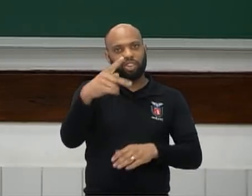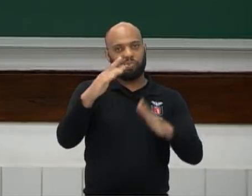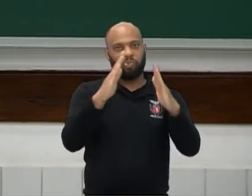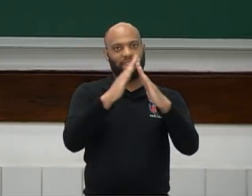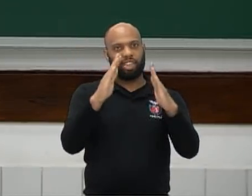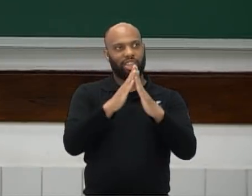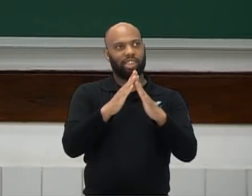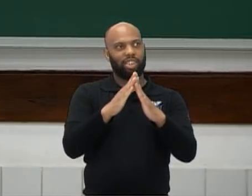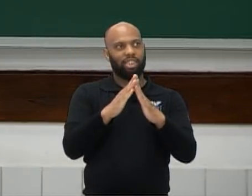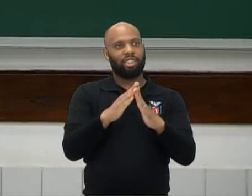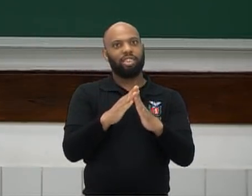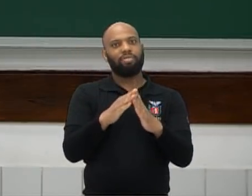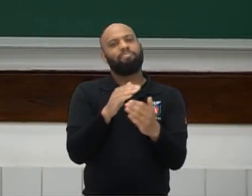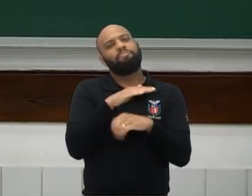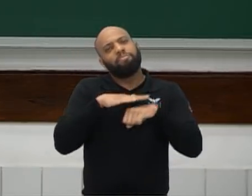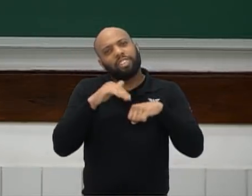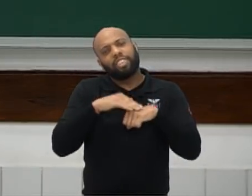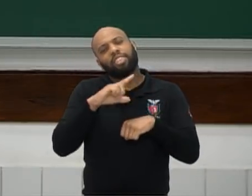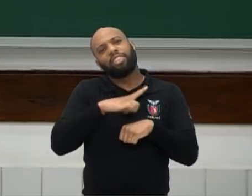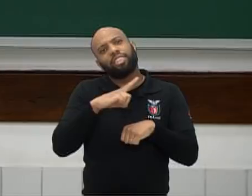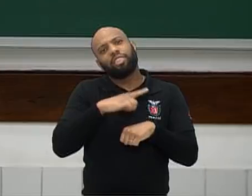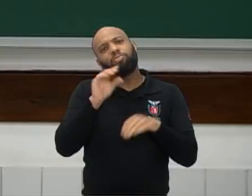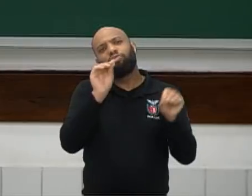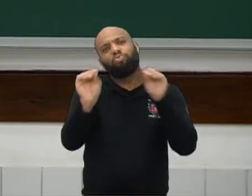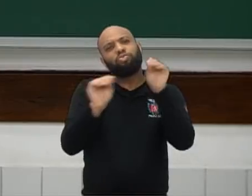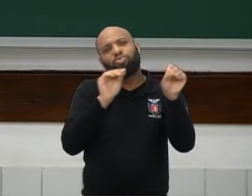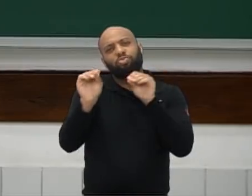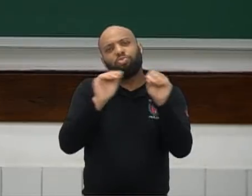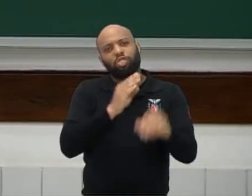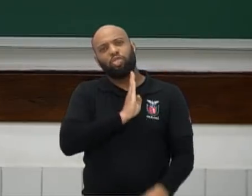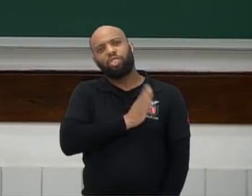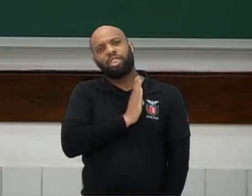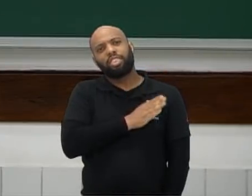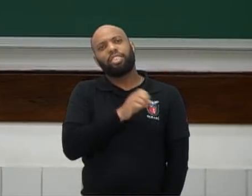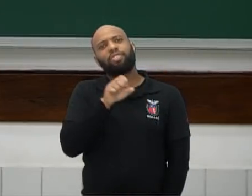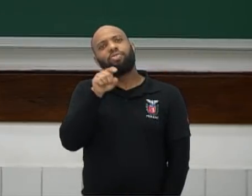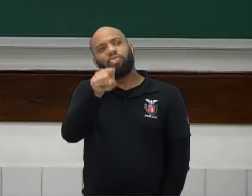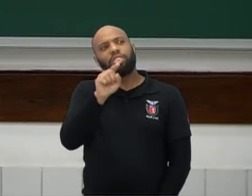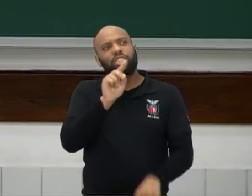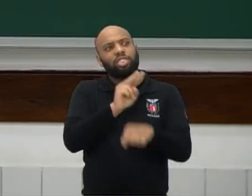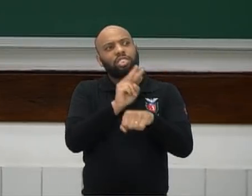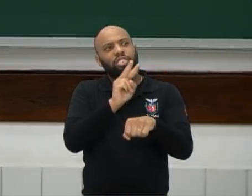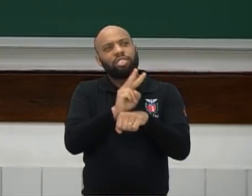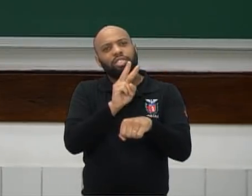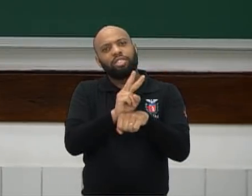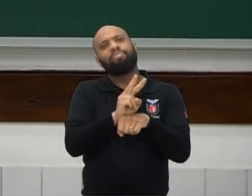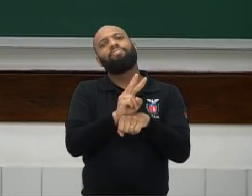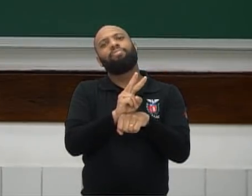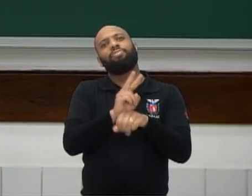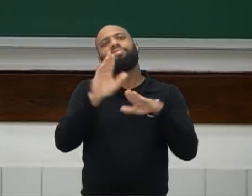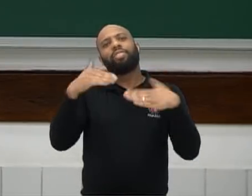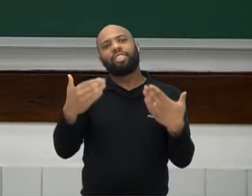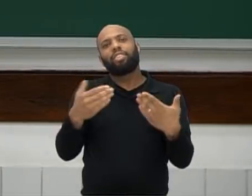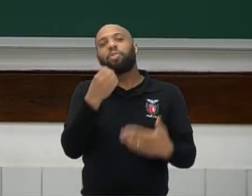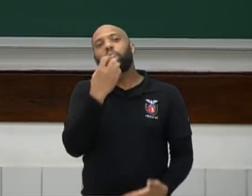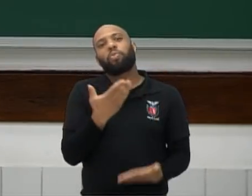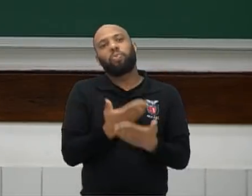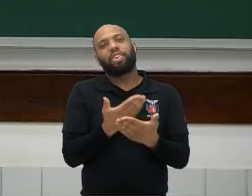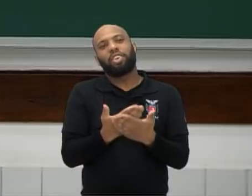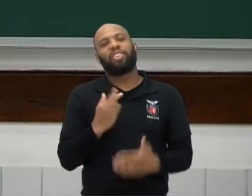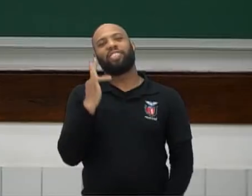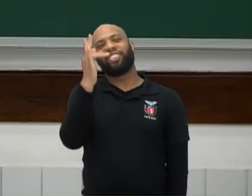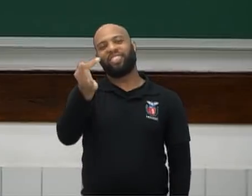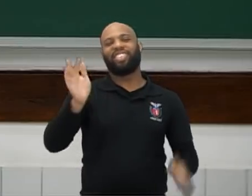casa de vocês, com tanto carinho. Um beijo enorme no coração, se cuidem muito e